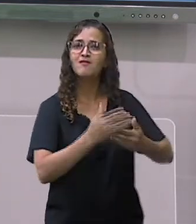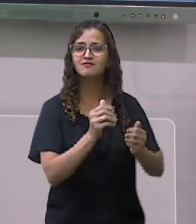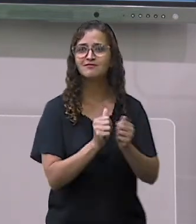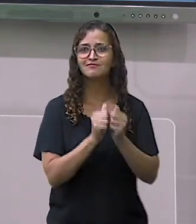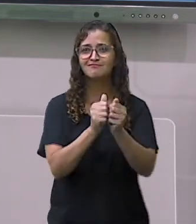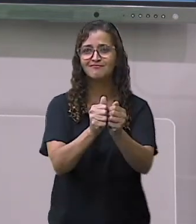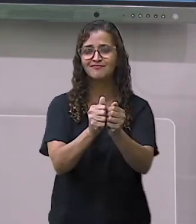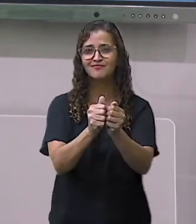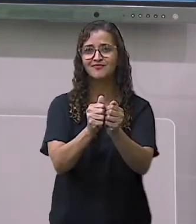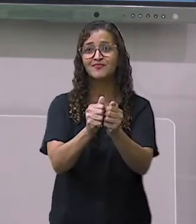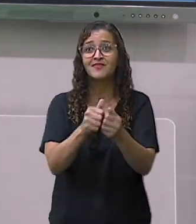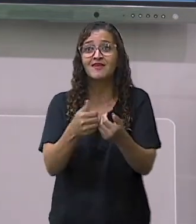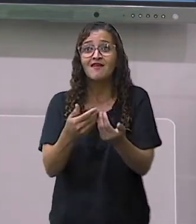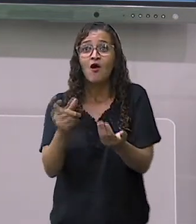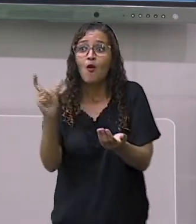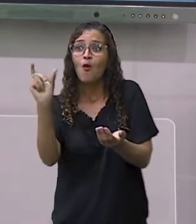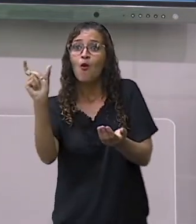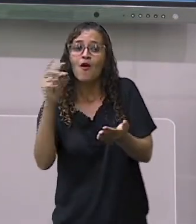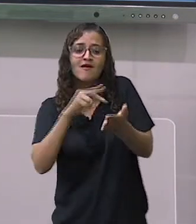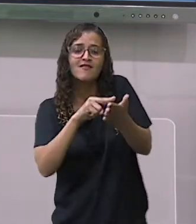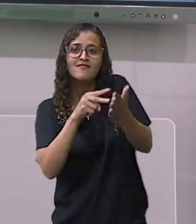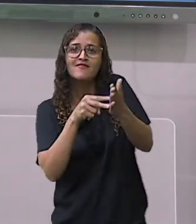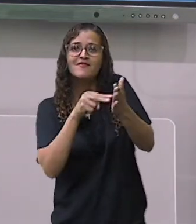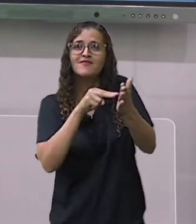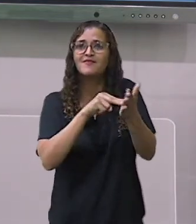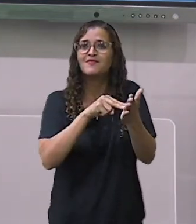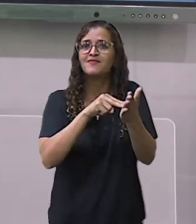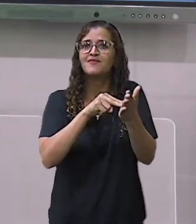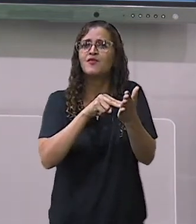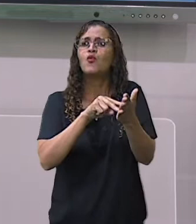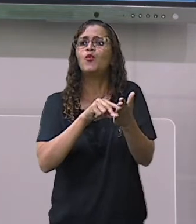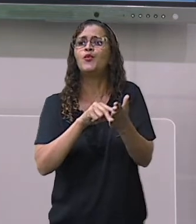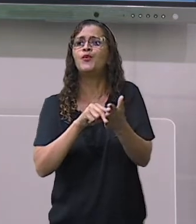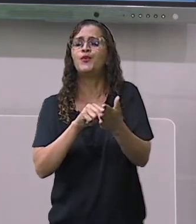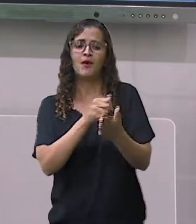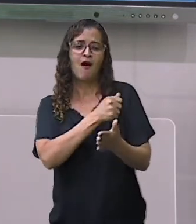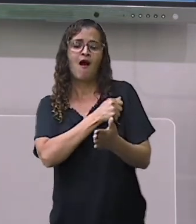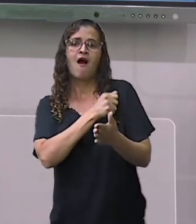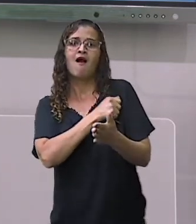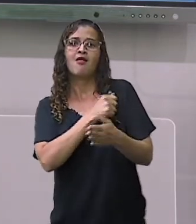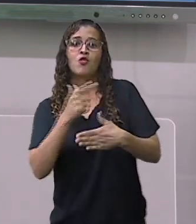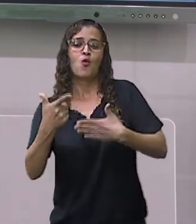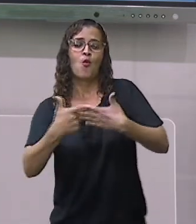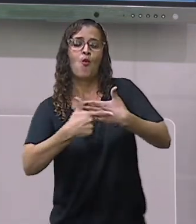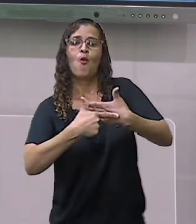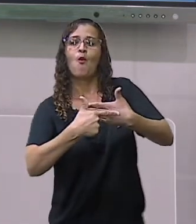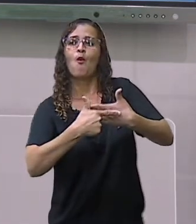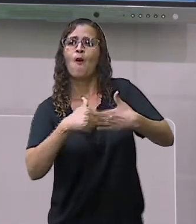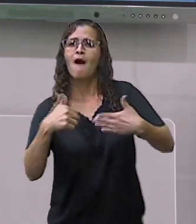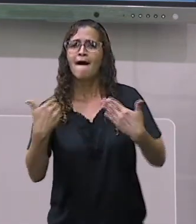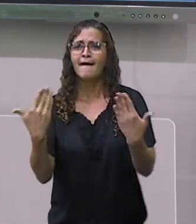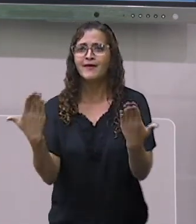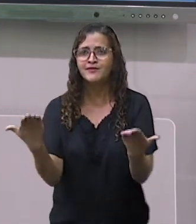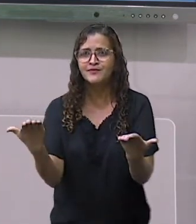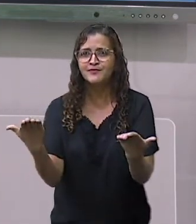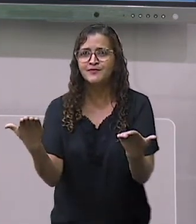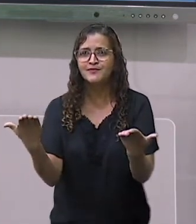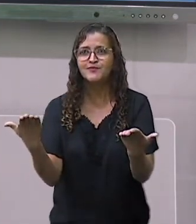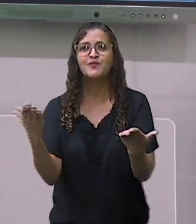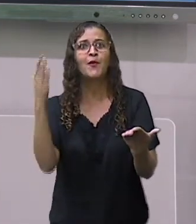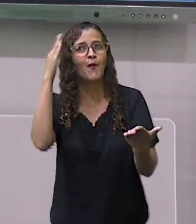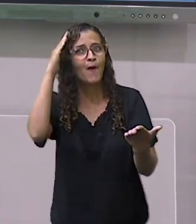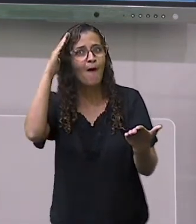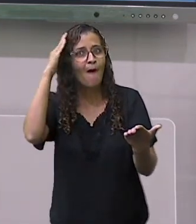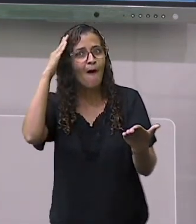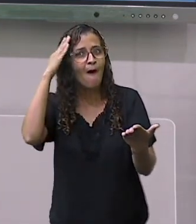a palavra e o papel do estudante. O estudante, ele está em busca de